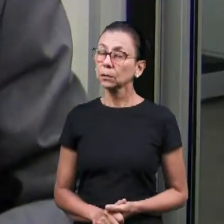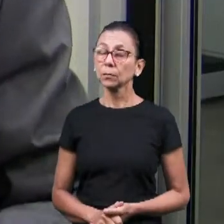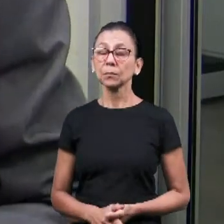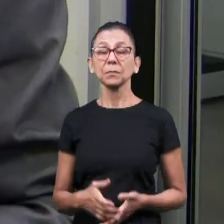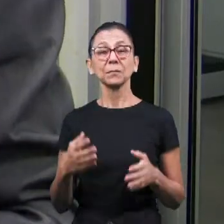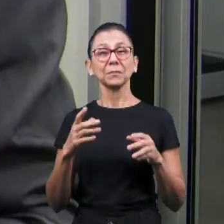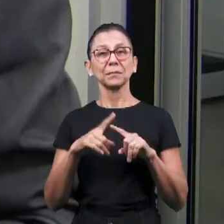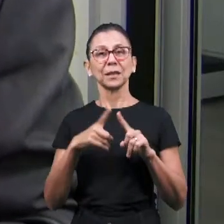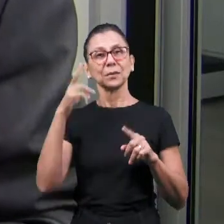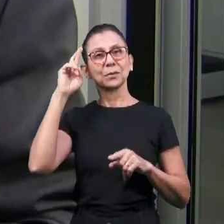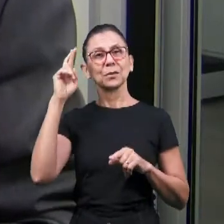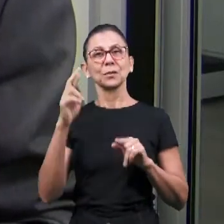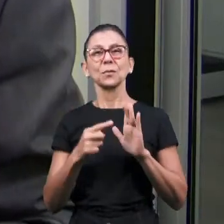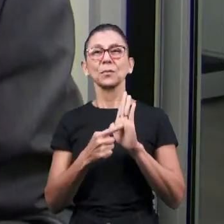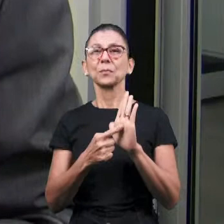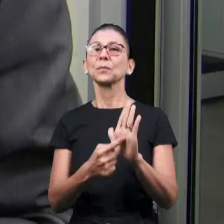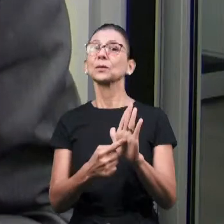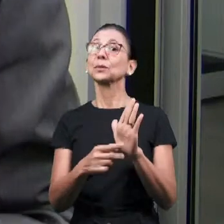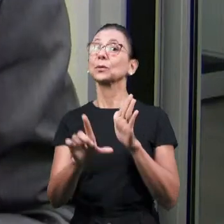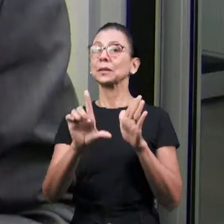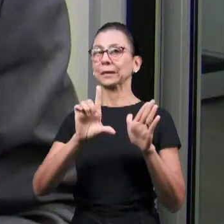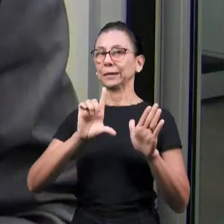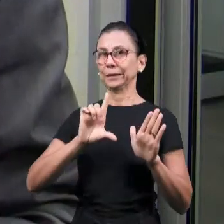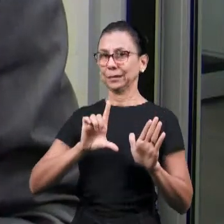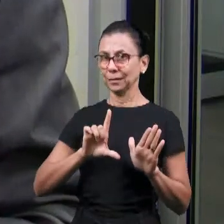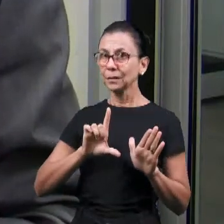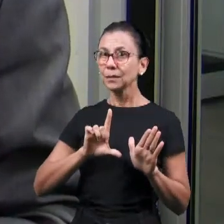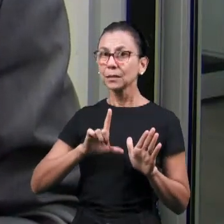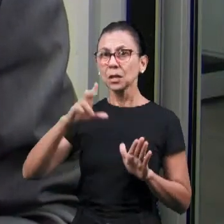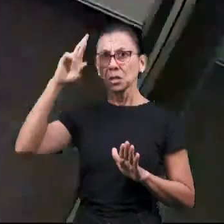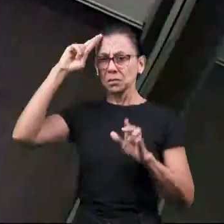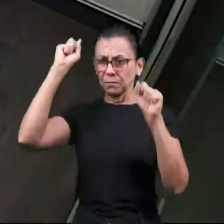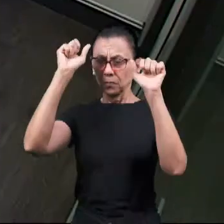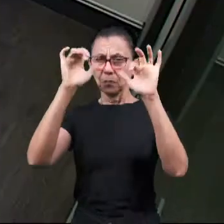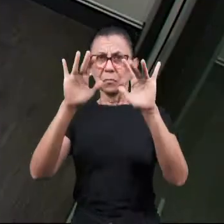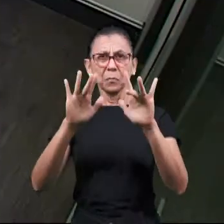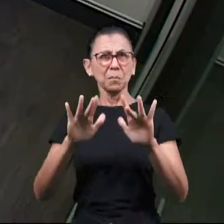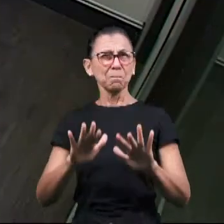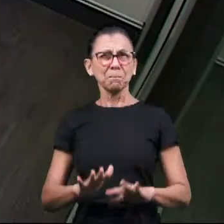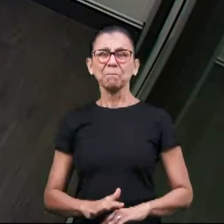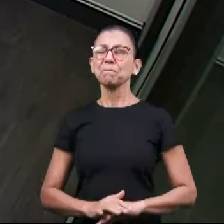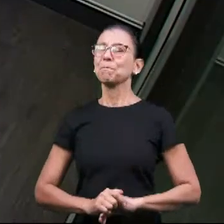antes, aí já vem orando. Exatamente. O Senhor mostrou antes e o Senhor operou uma bênção de livramento